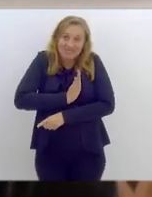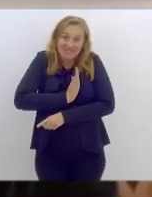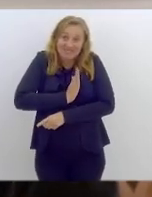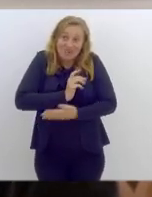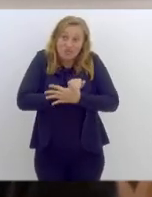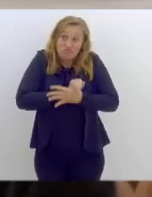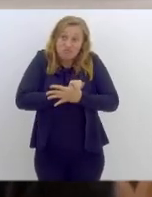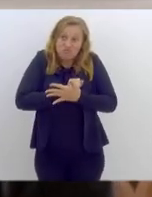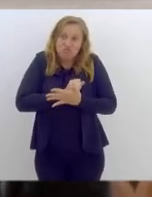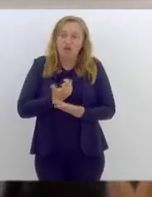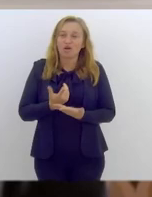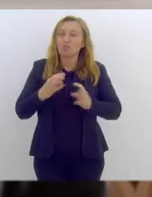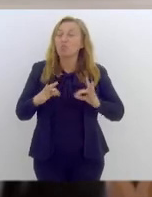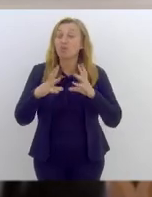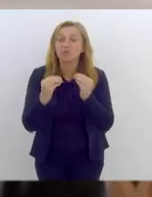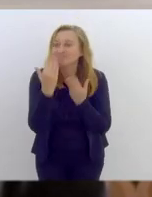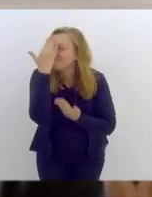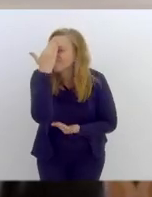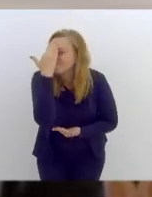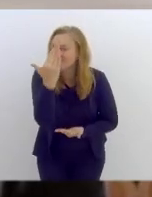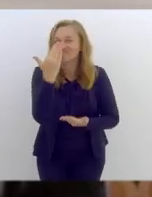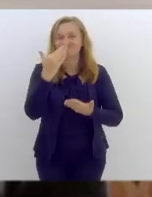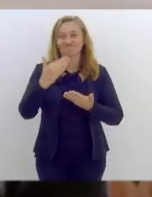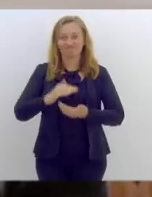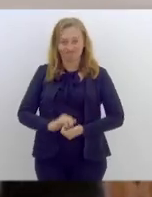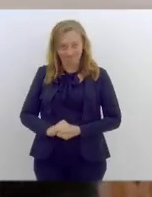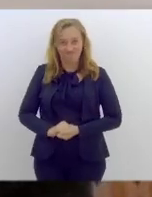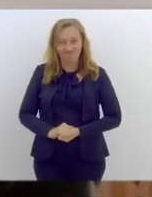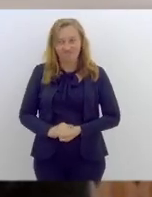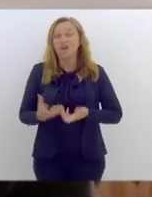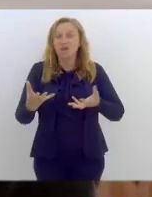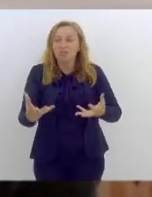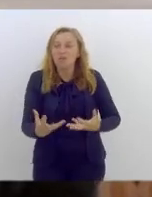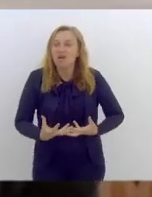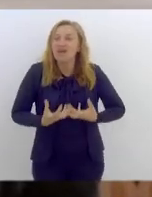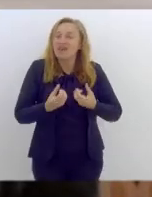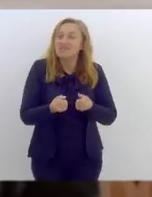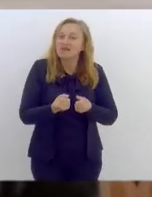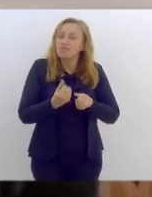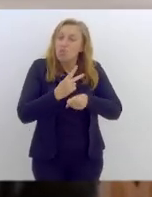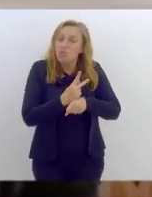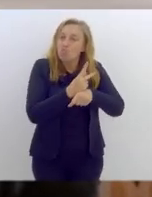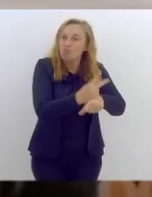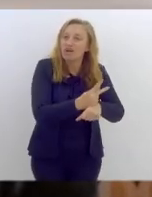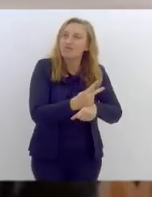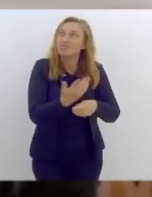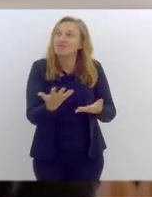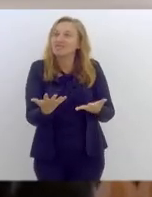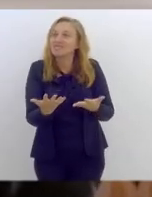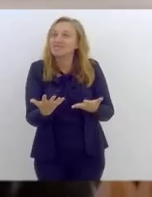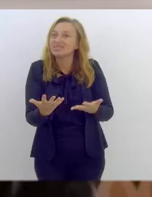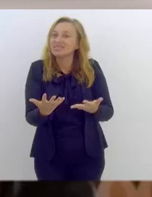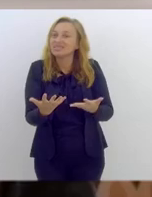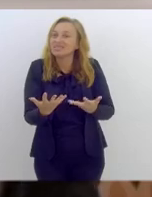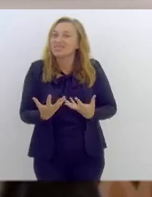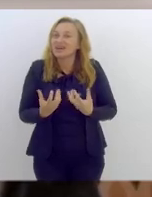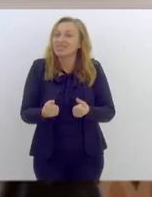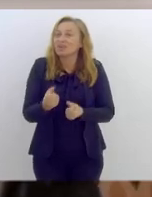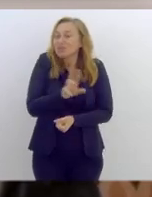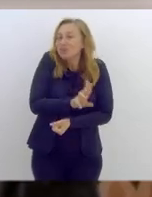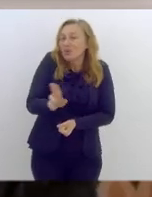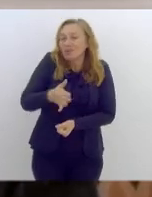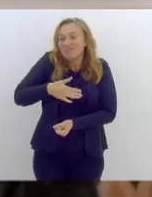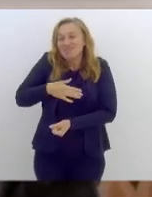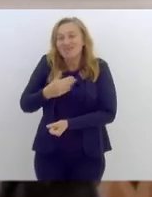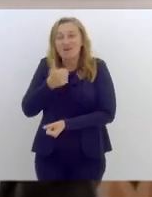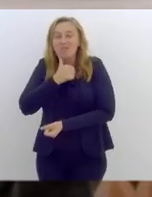aí, por toda a gratidão, por receber um prêmio que recebe o nome da minha mãe,